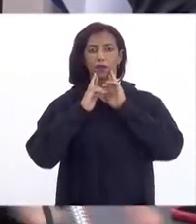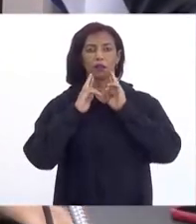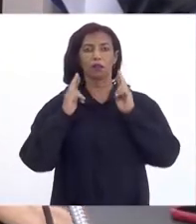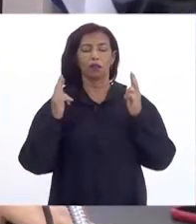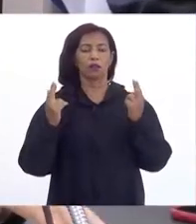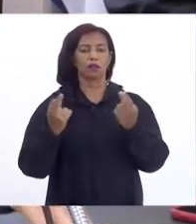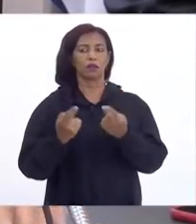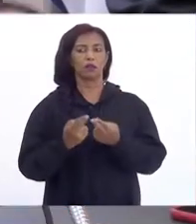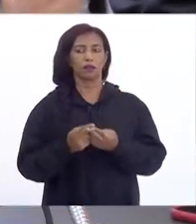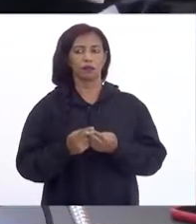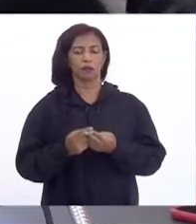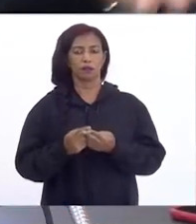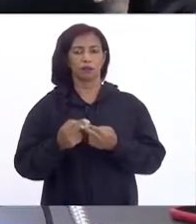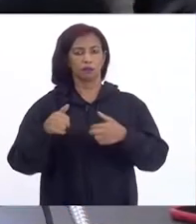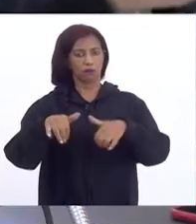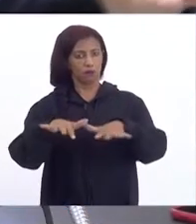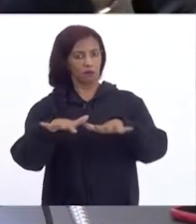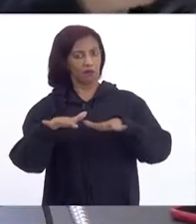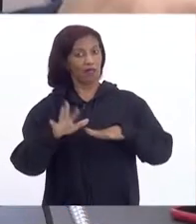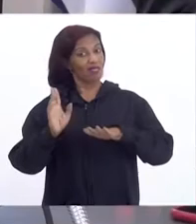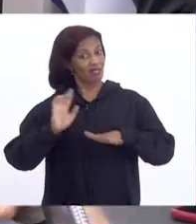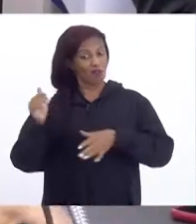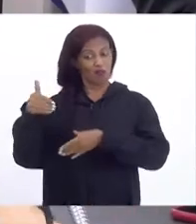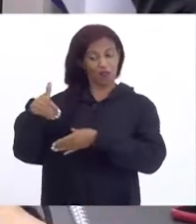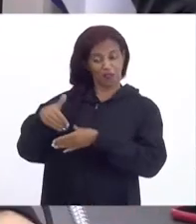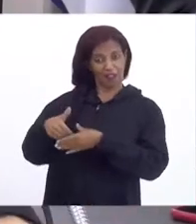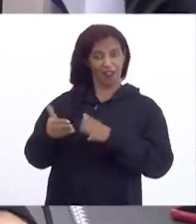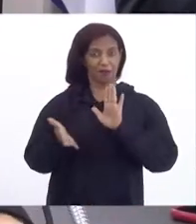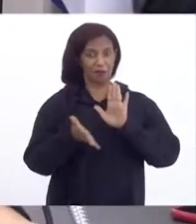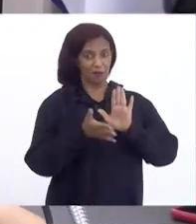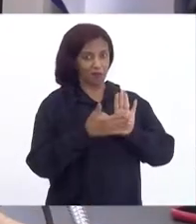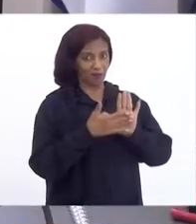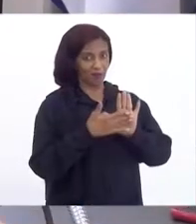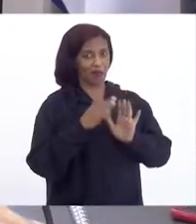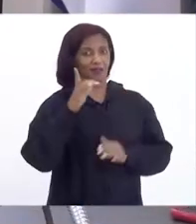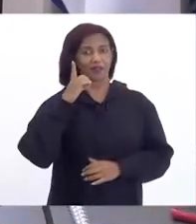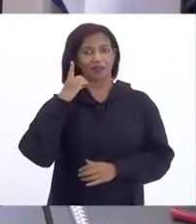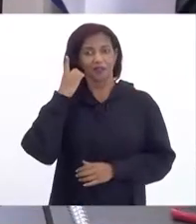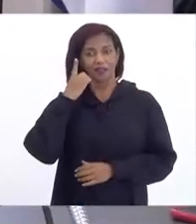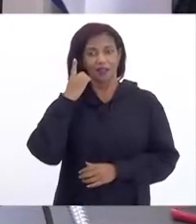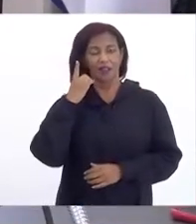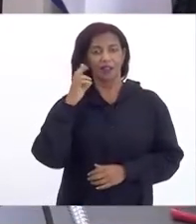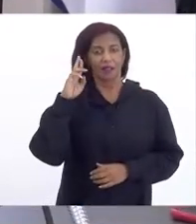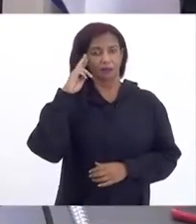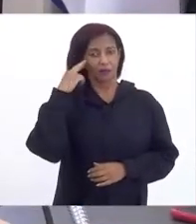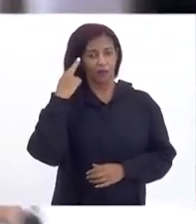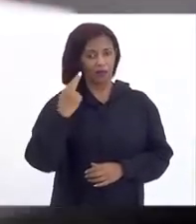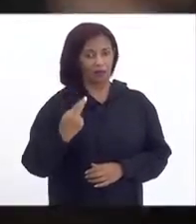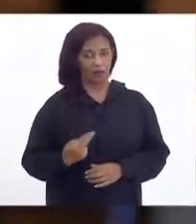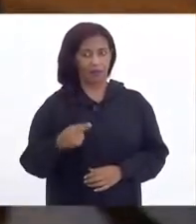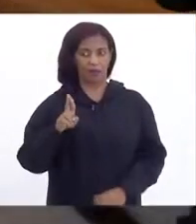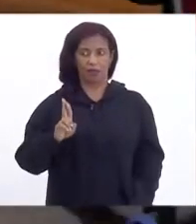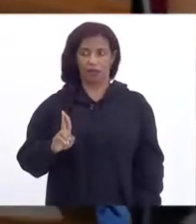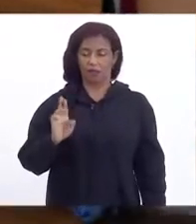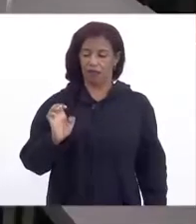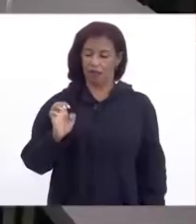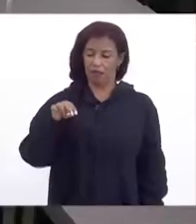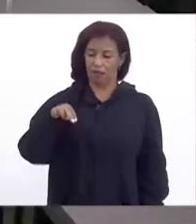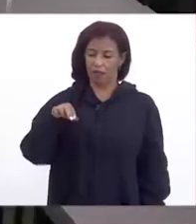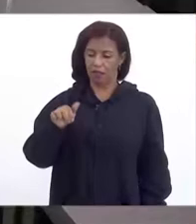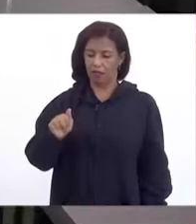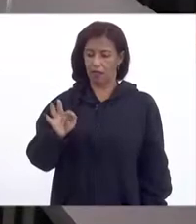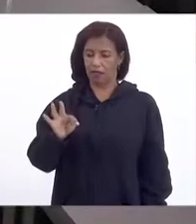de plenário, não votado, mas proposto, é a deputada Renata Souza, porque ela